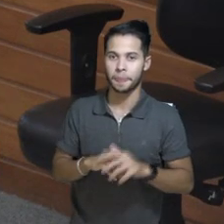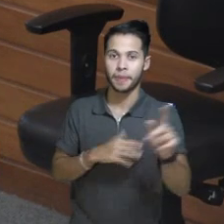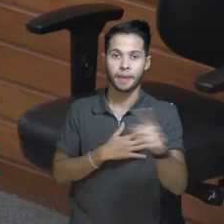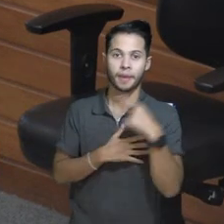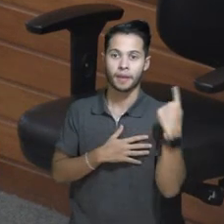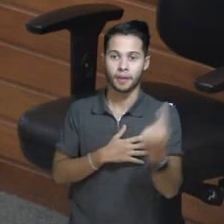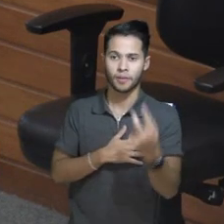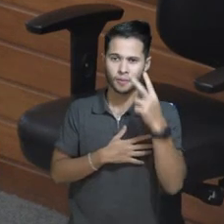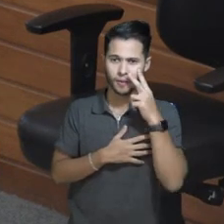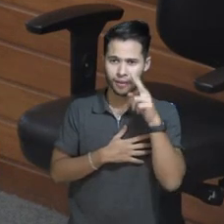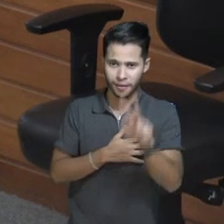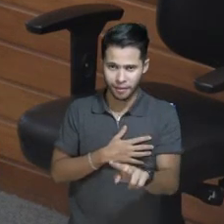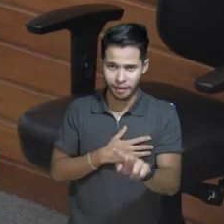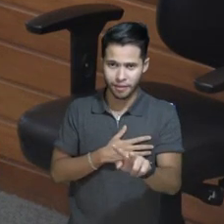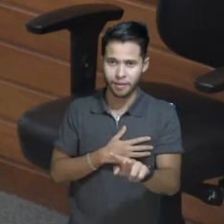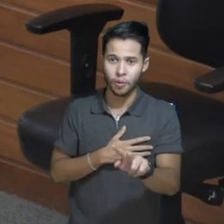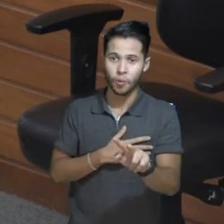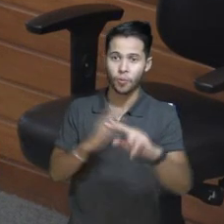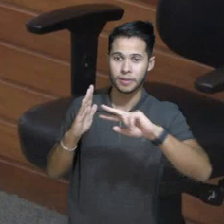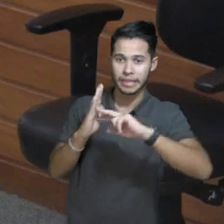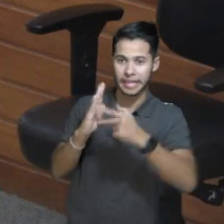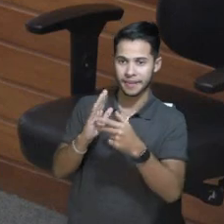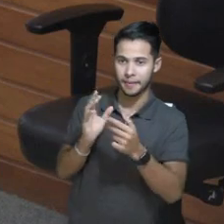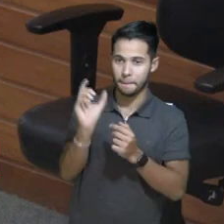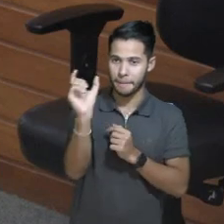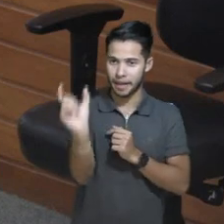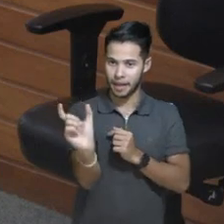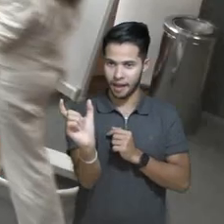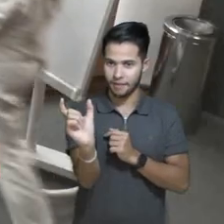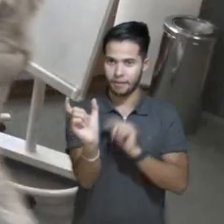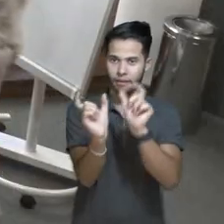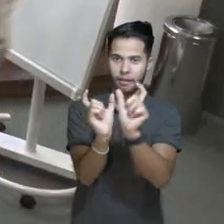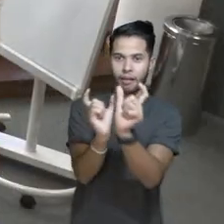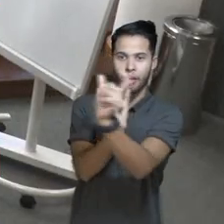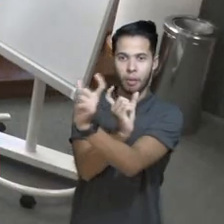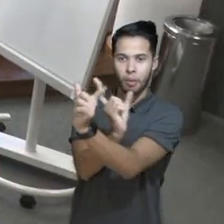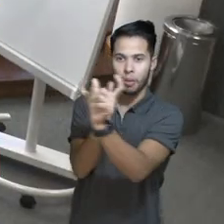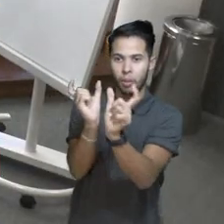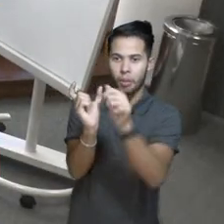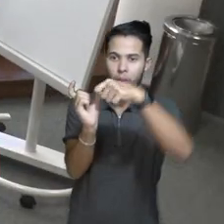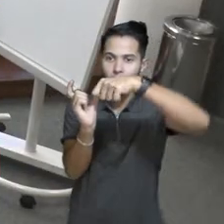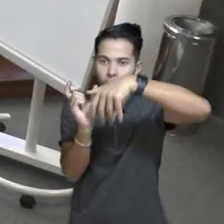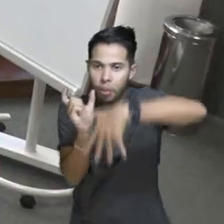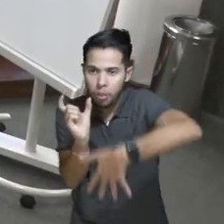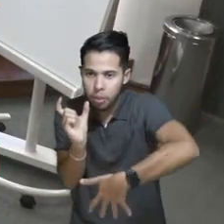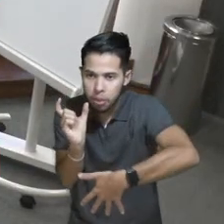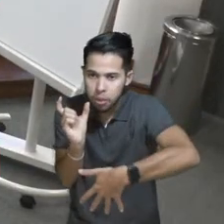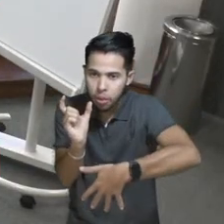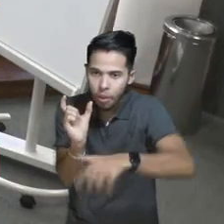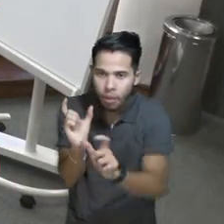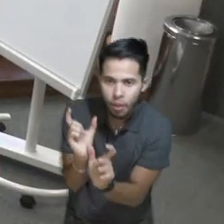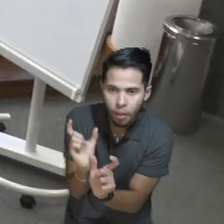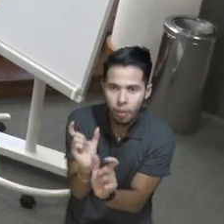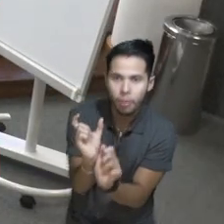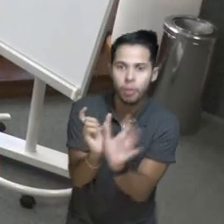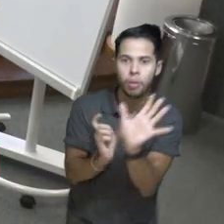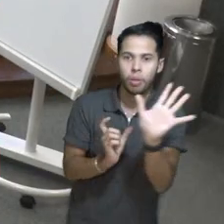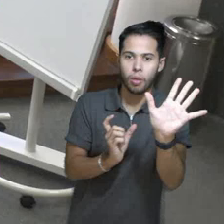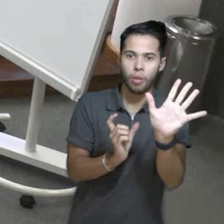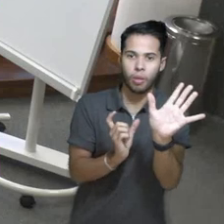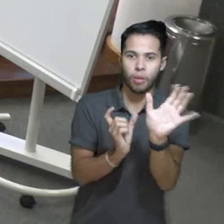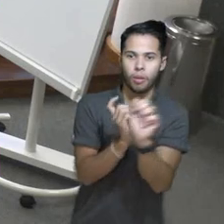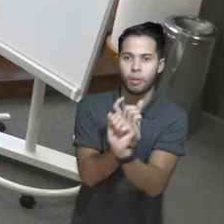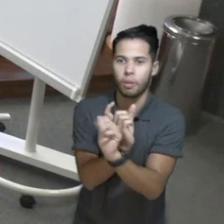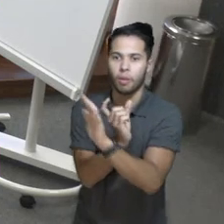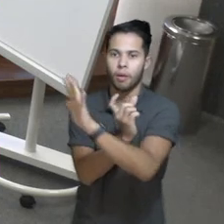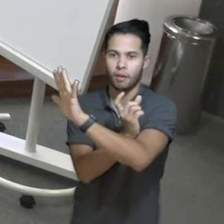Às vezes o próprio significado que tem as palavras né e a gente às vezes não dá muita importância aos Sens sentidos